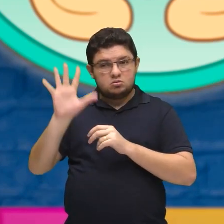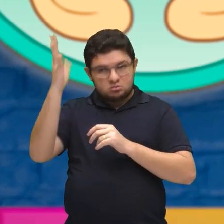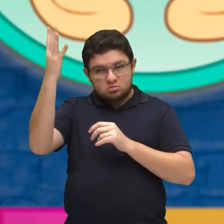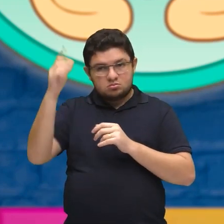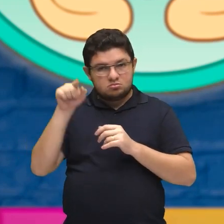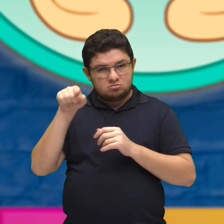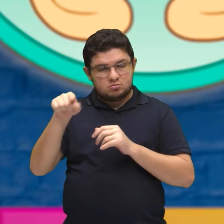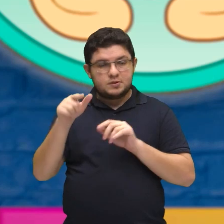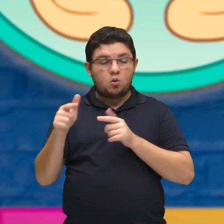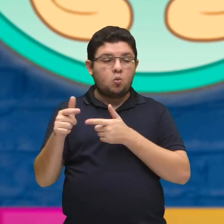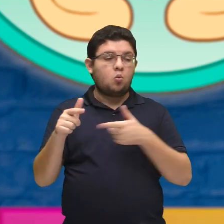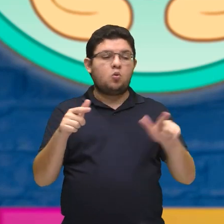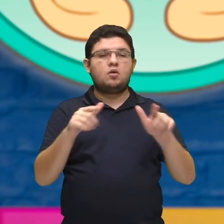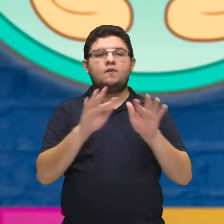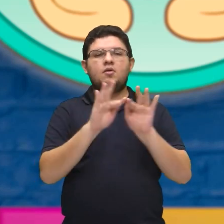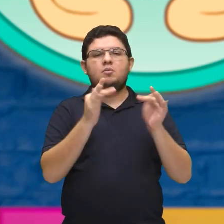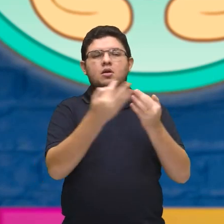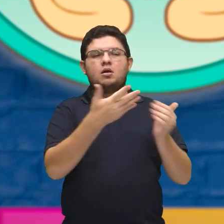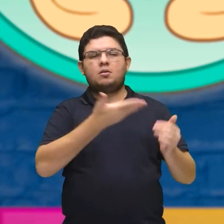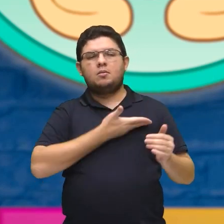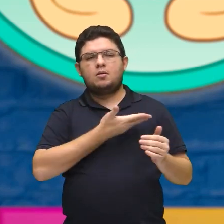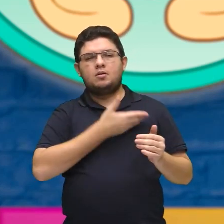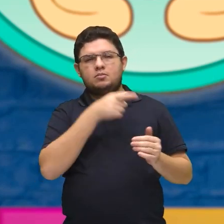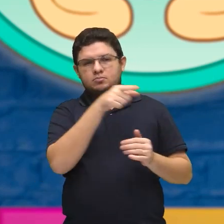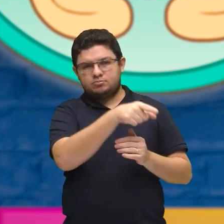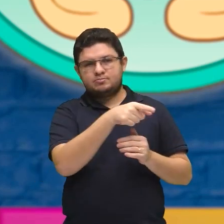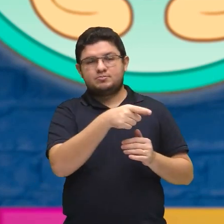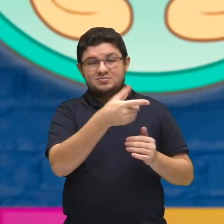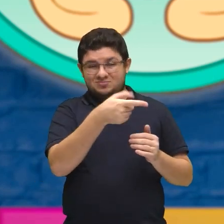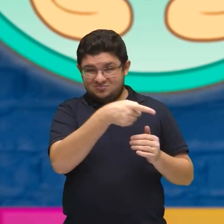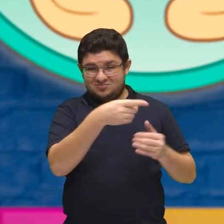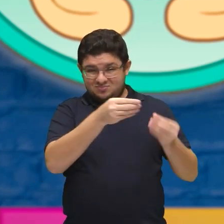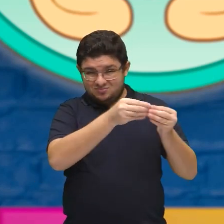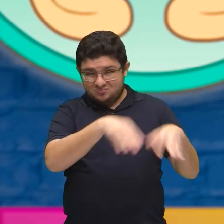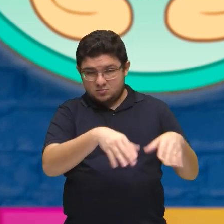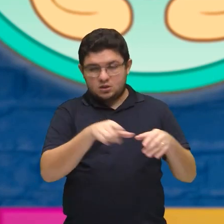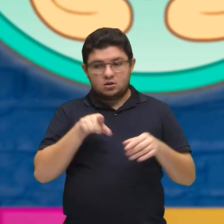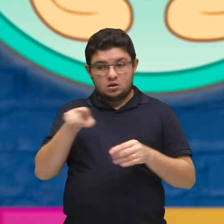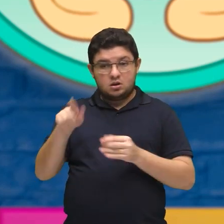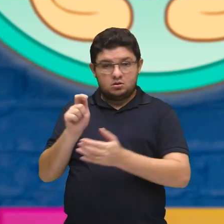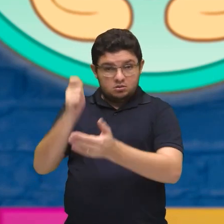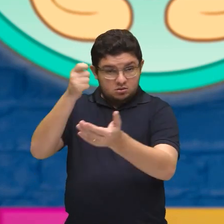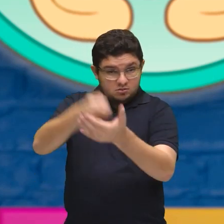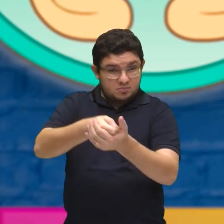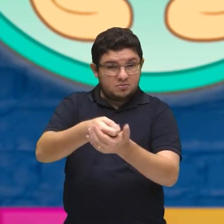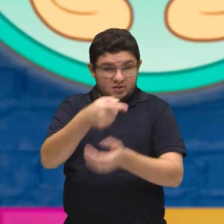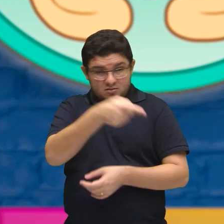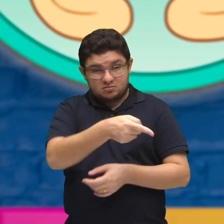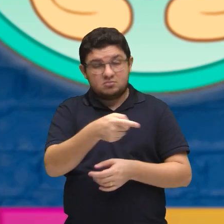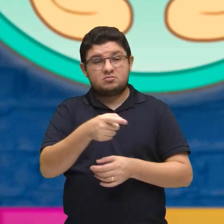Psicológicos, e a outra teve que pagar essa indenização. Será que ela tinha